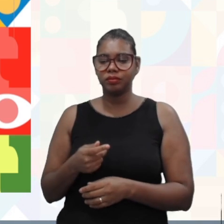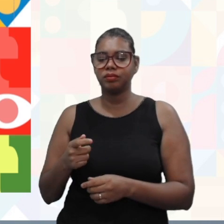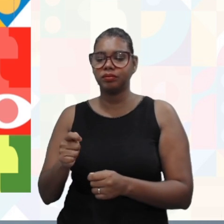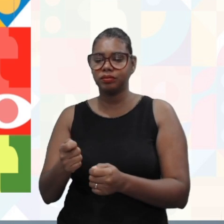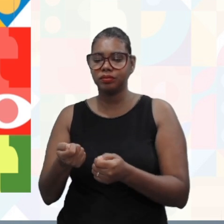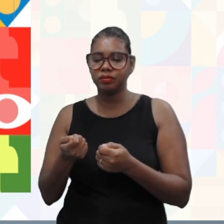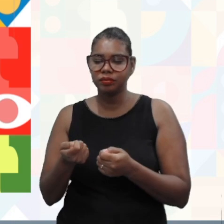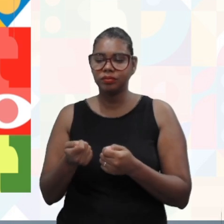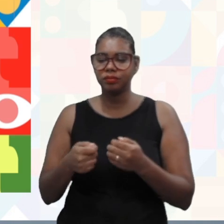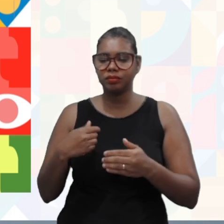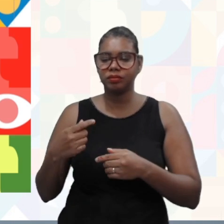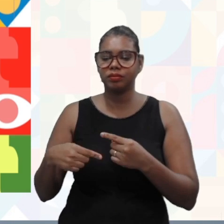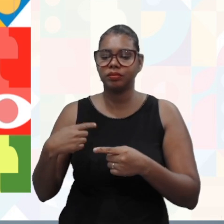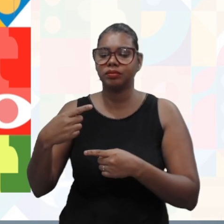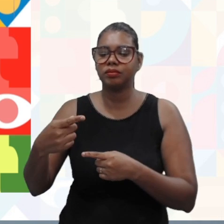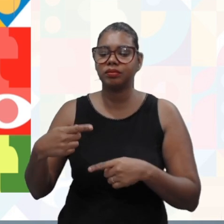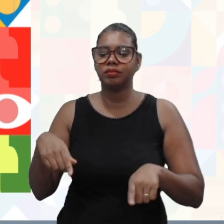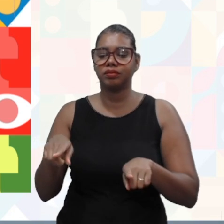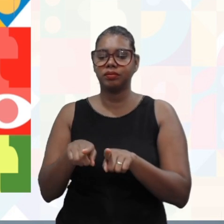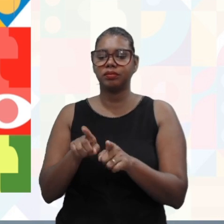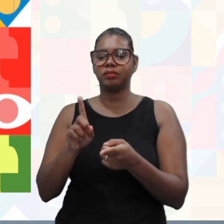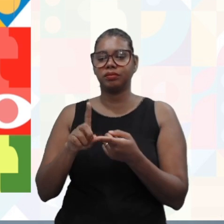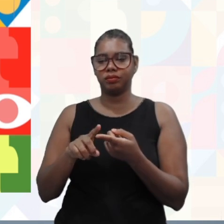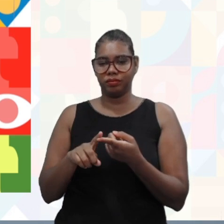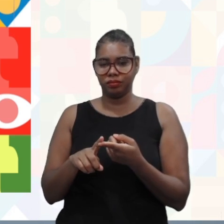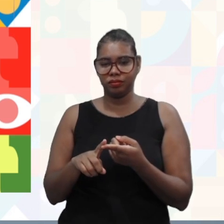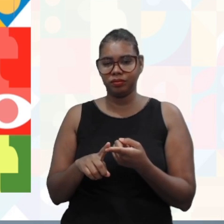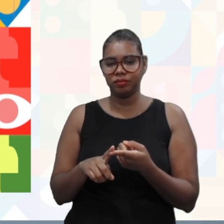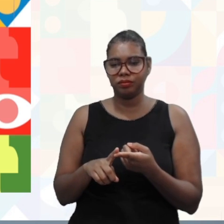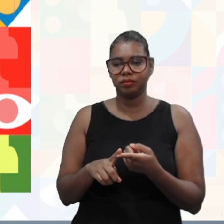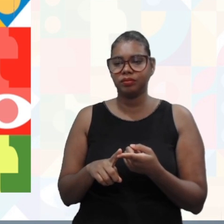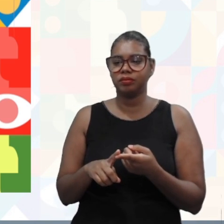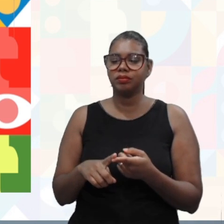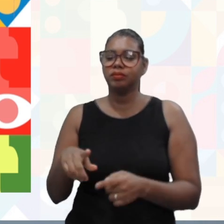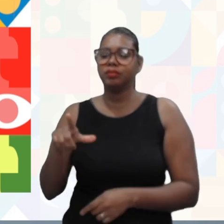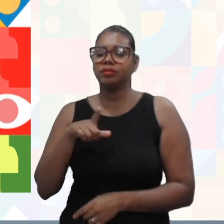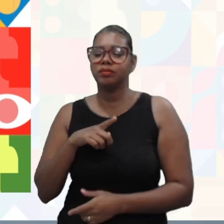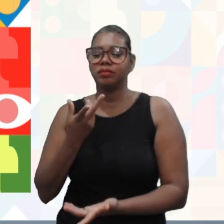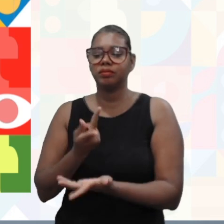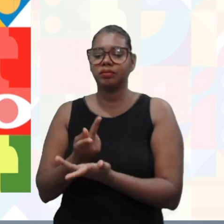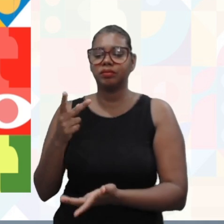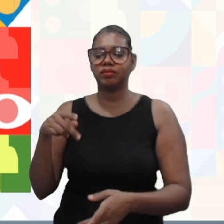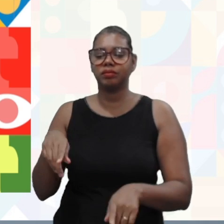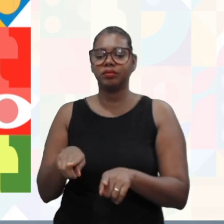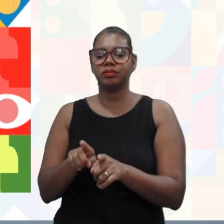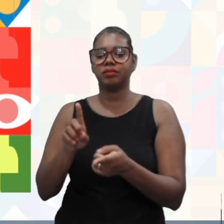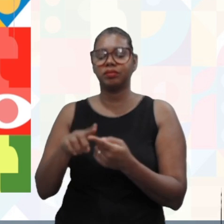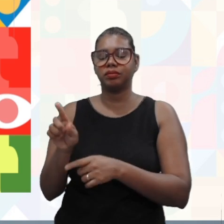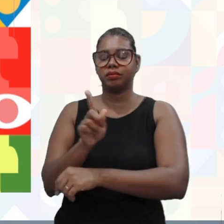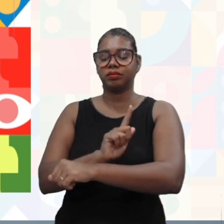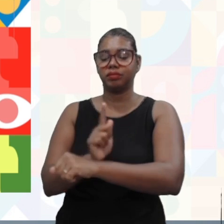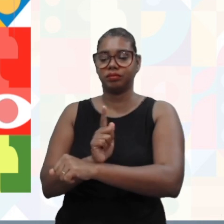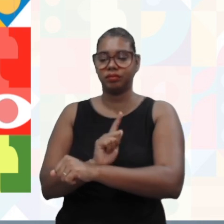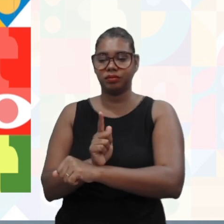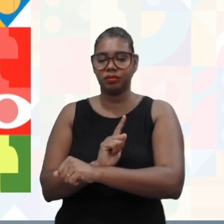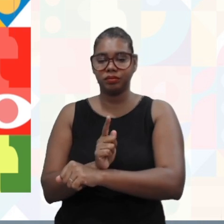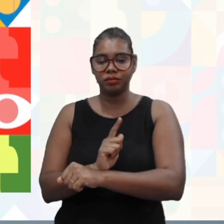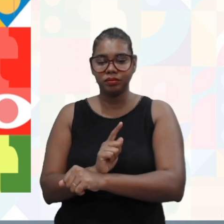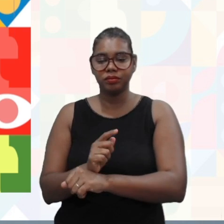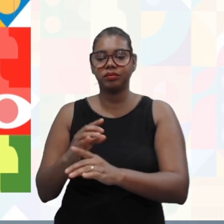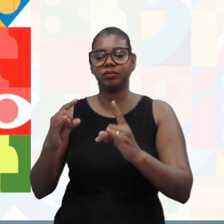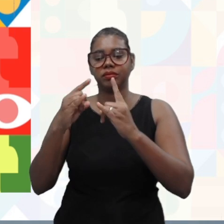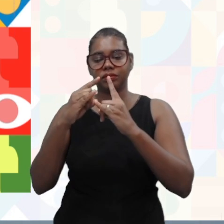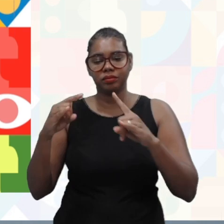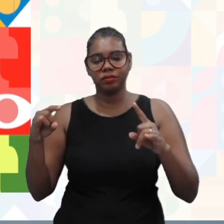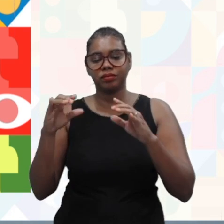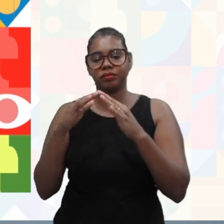de transgressão também, e um regime próprio de produção que vai interferir na gestão daquela